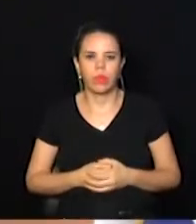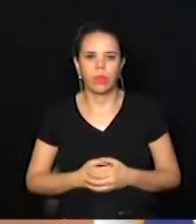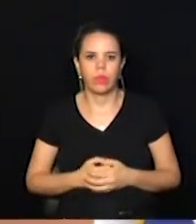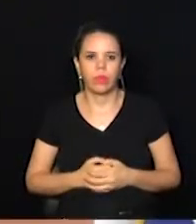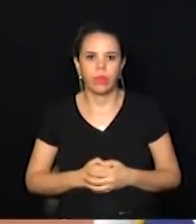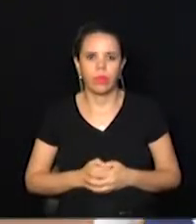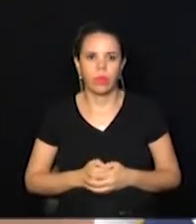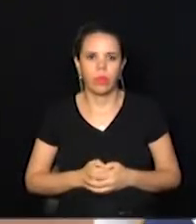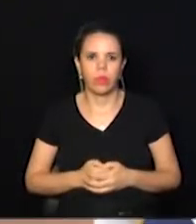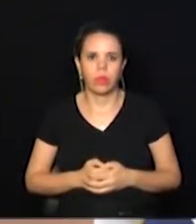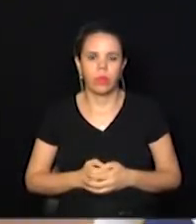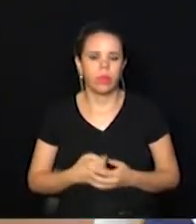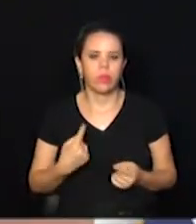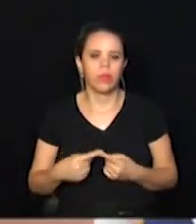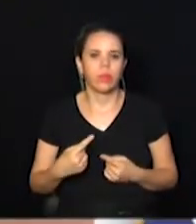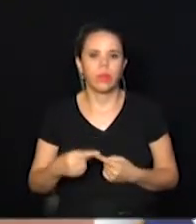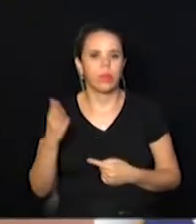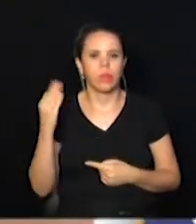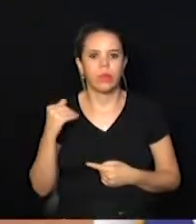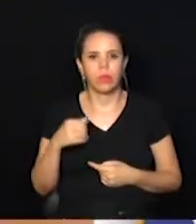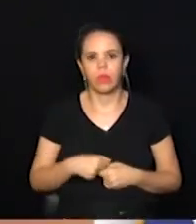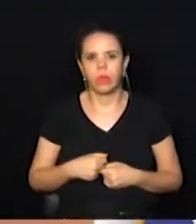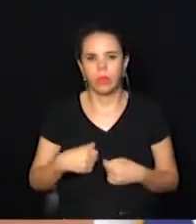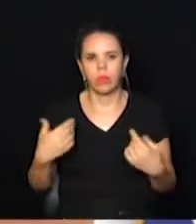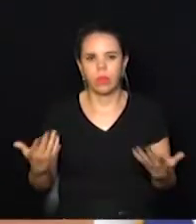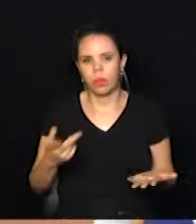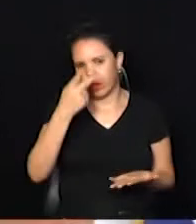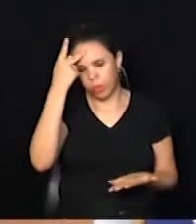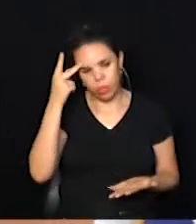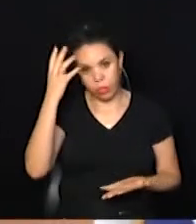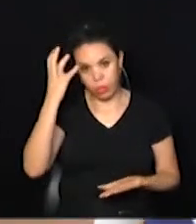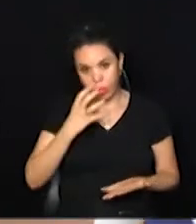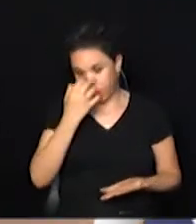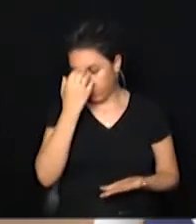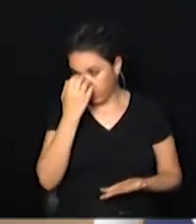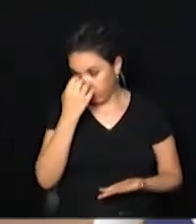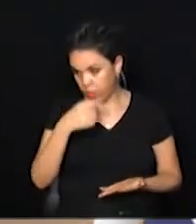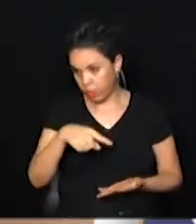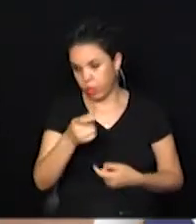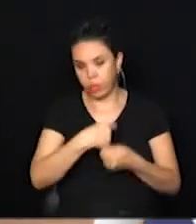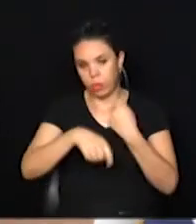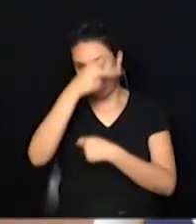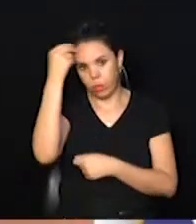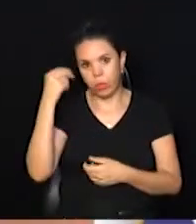No sentido seguinte, porque sabe que quando alguém sério vai para a administração